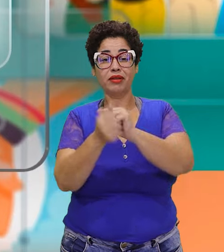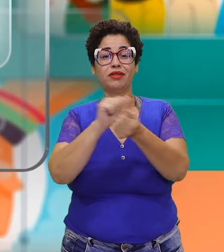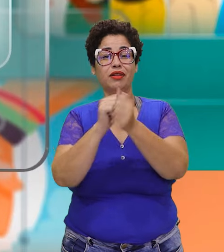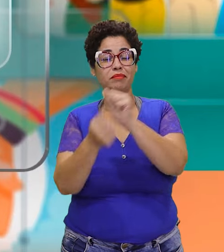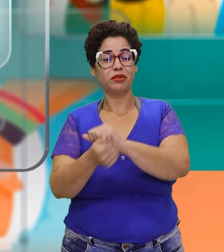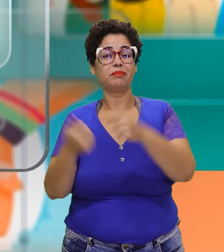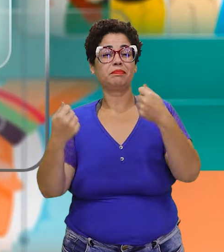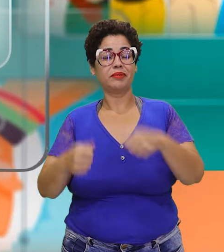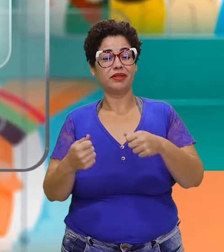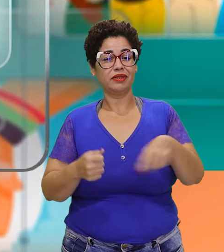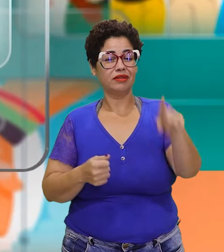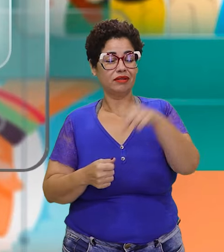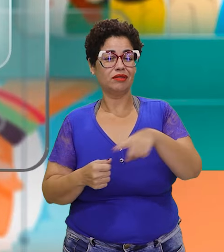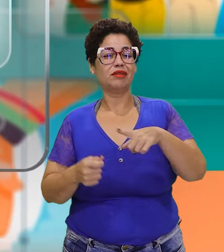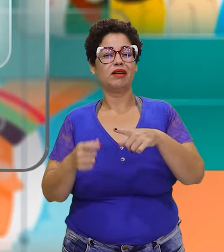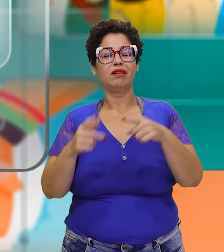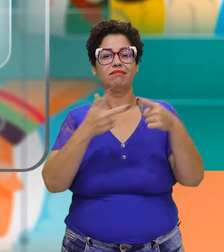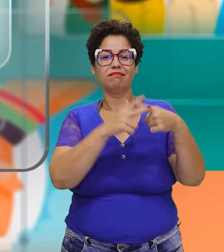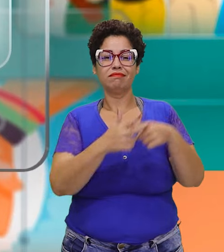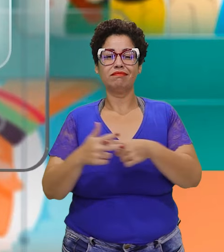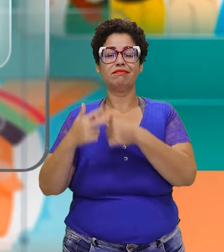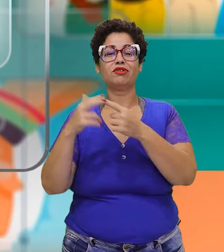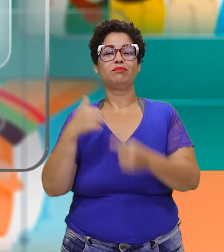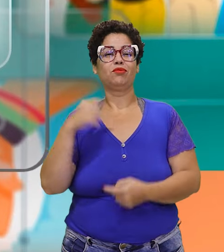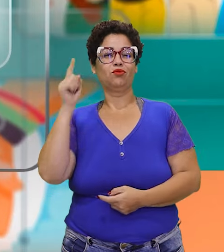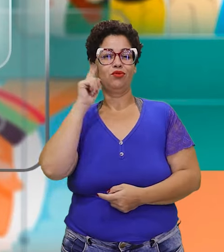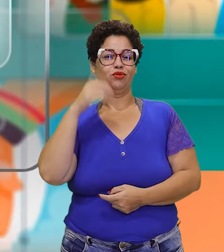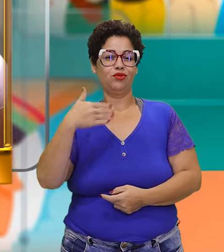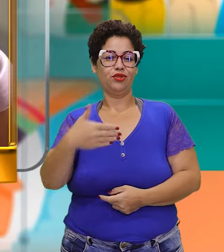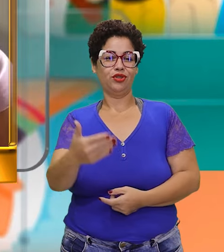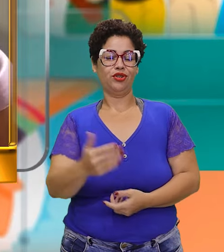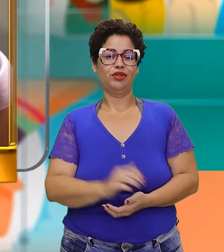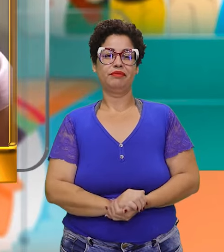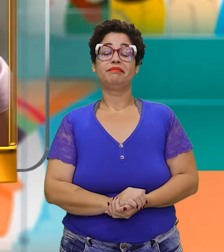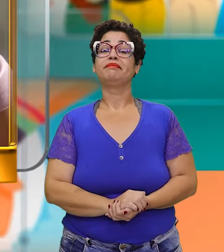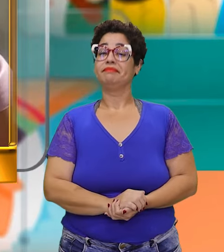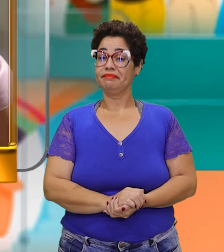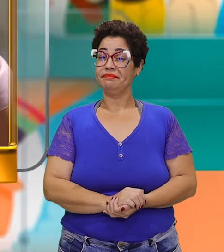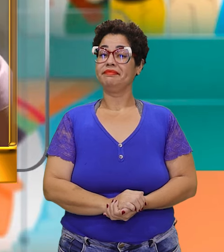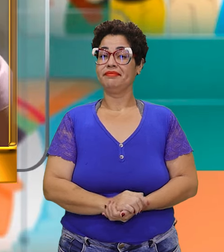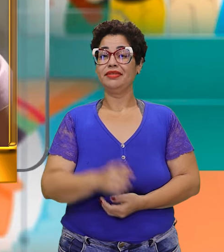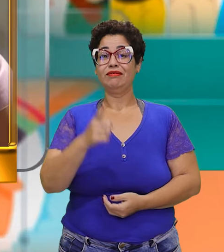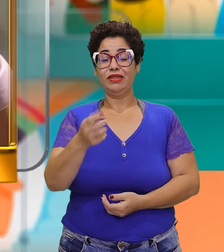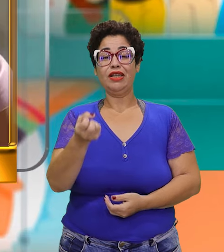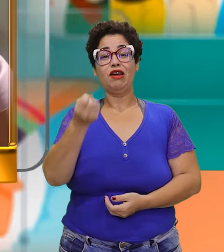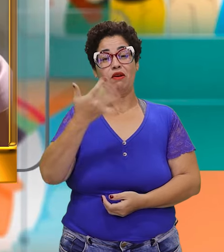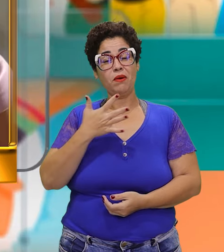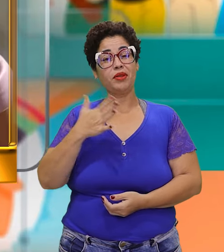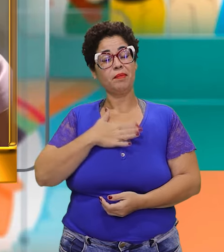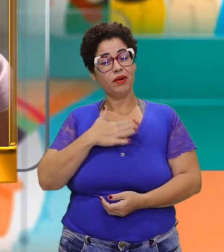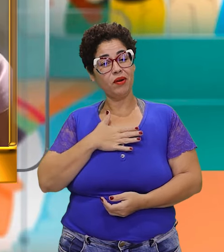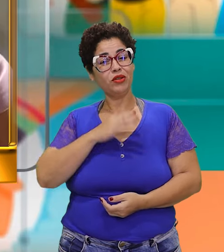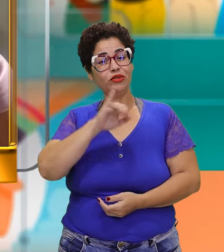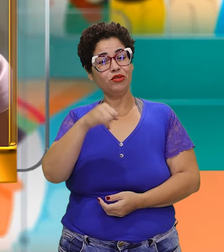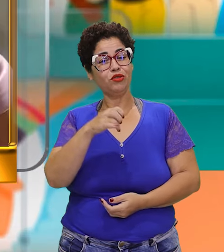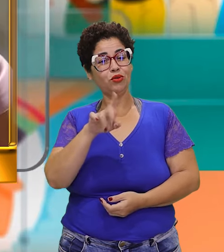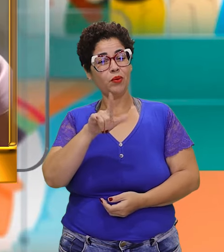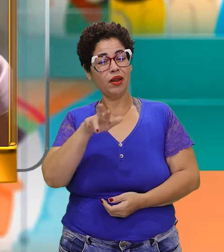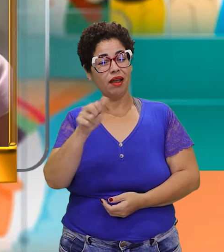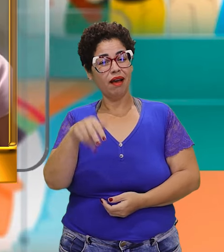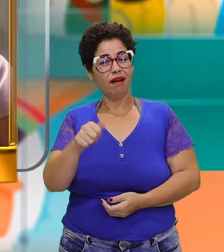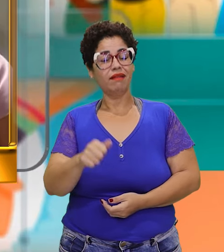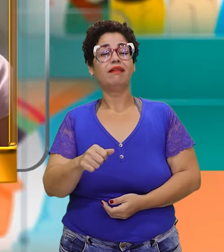as adaptações necessárias, os ajustes no meu dia a dia. E isso que você nos trouxe,